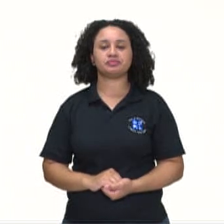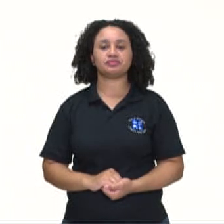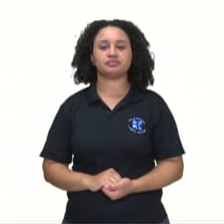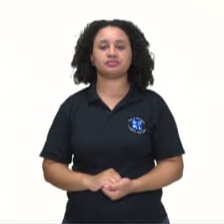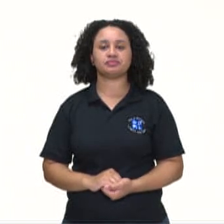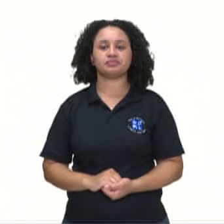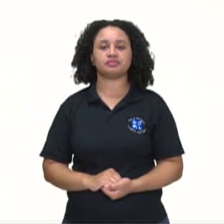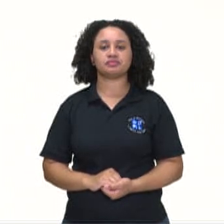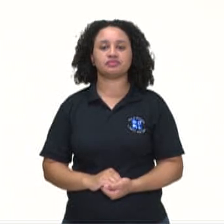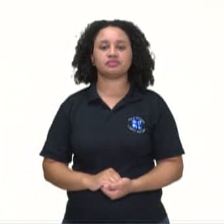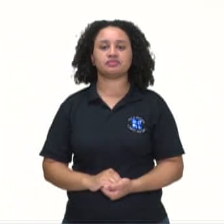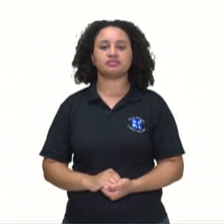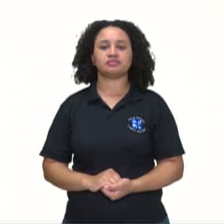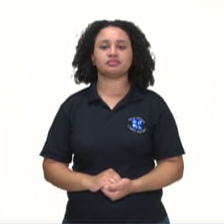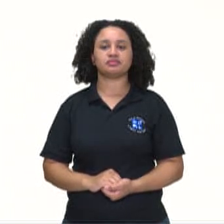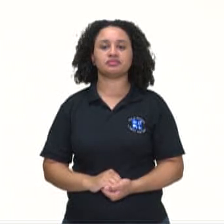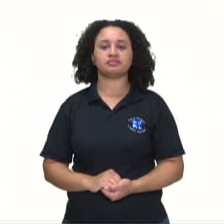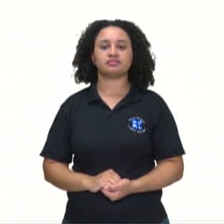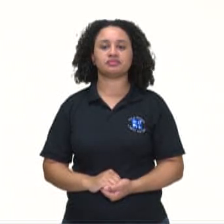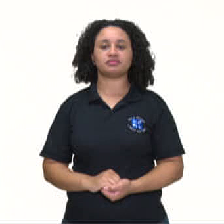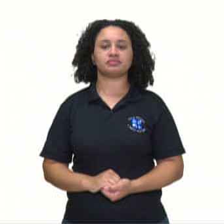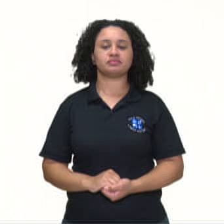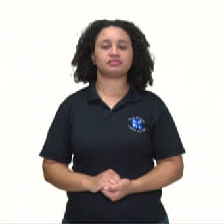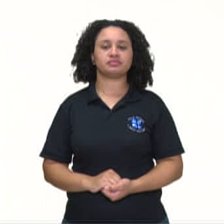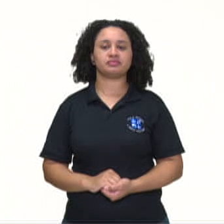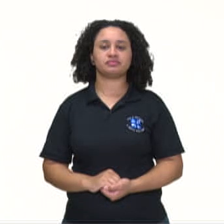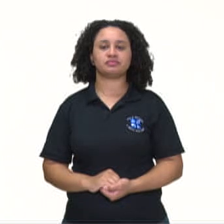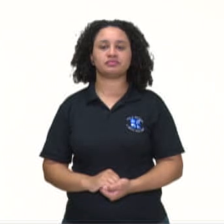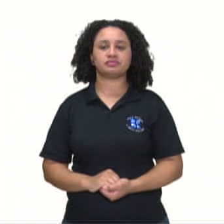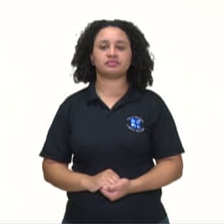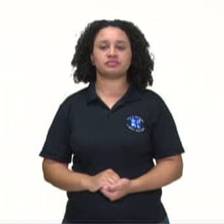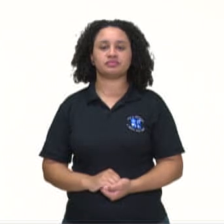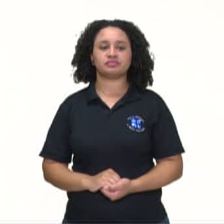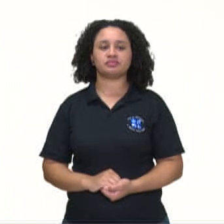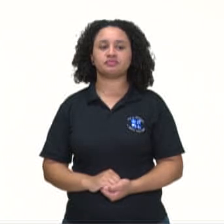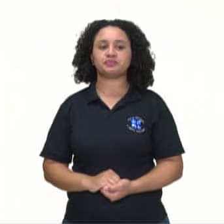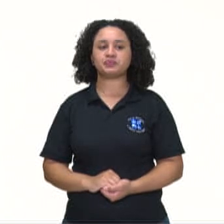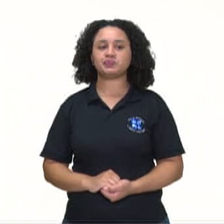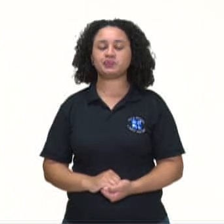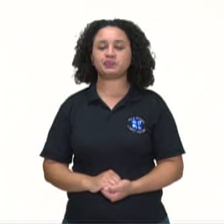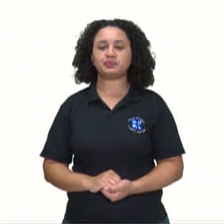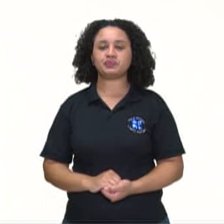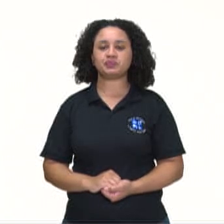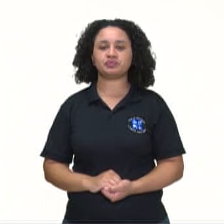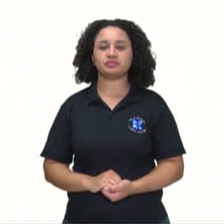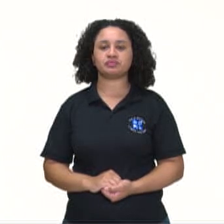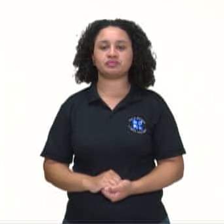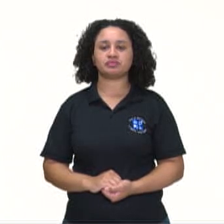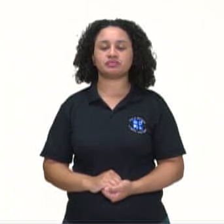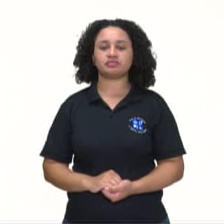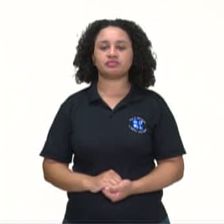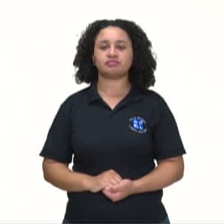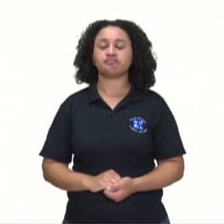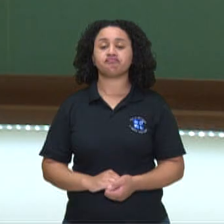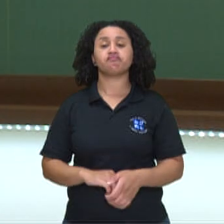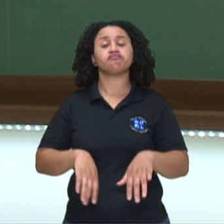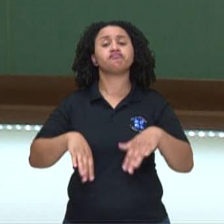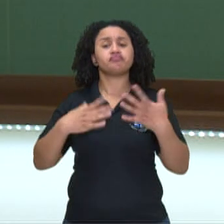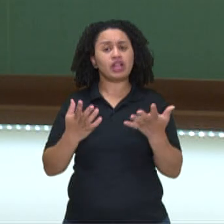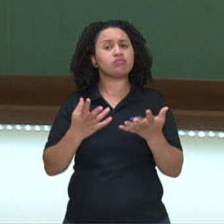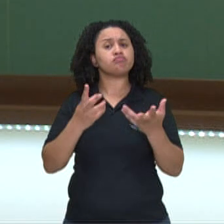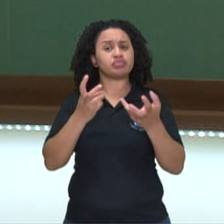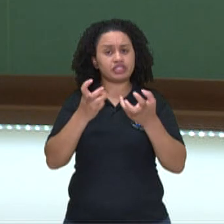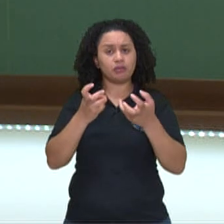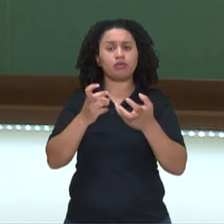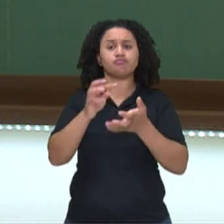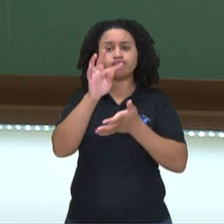on the phone, but I don't think that's cool. My sister is so popular, she's flunking out of school. Então aqui